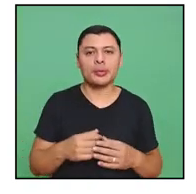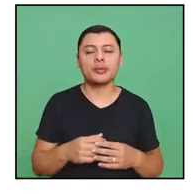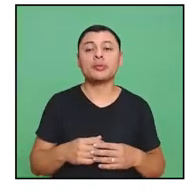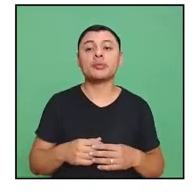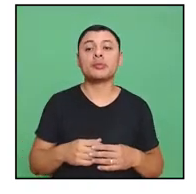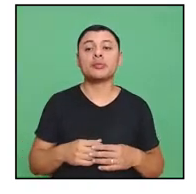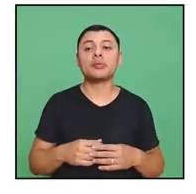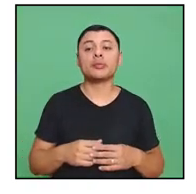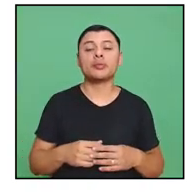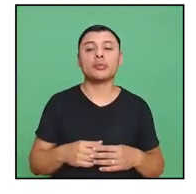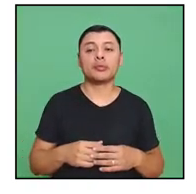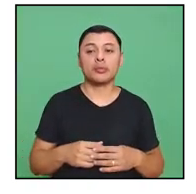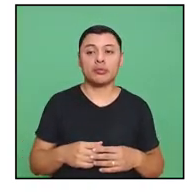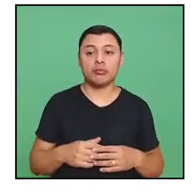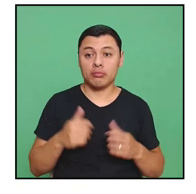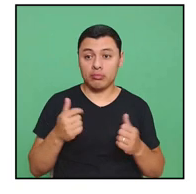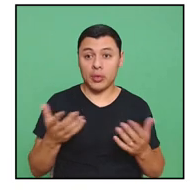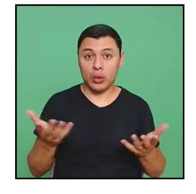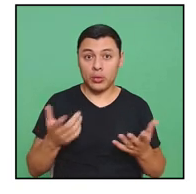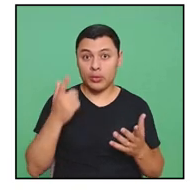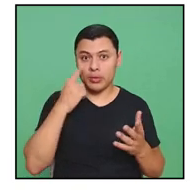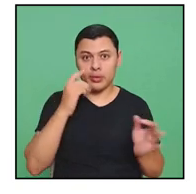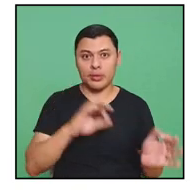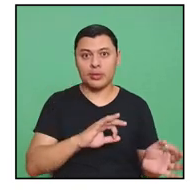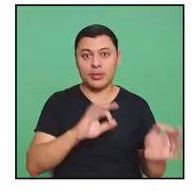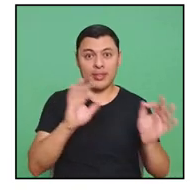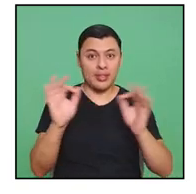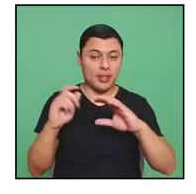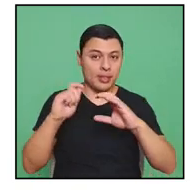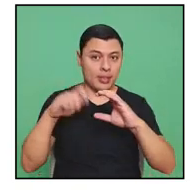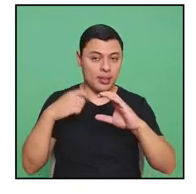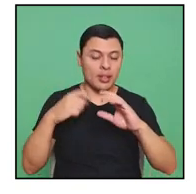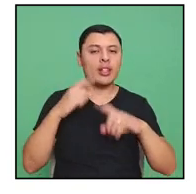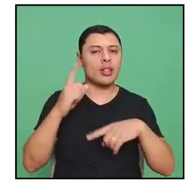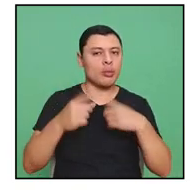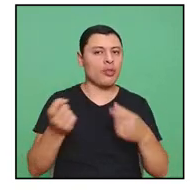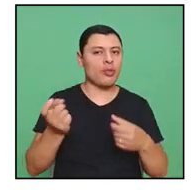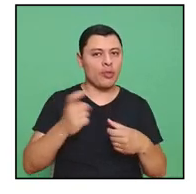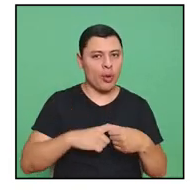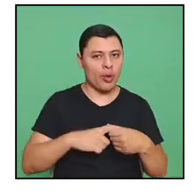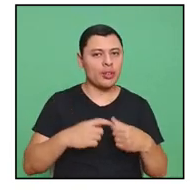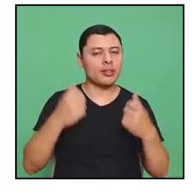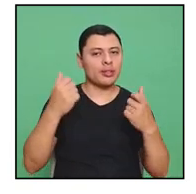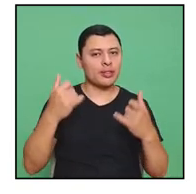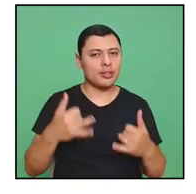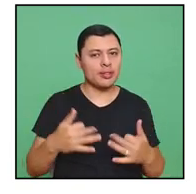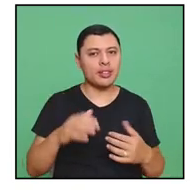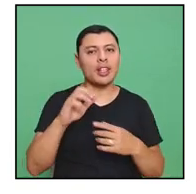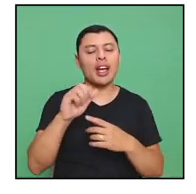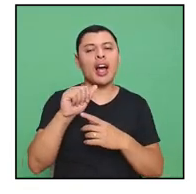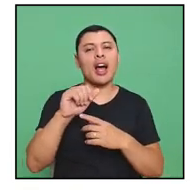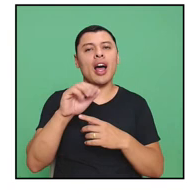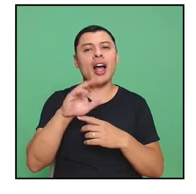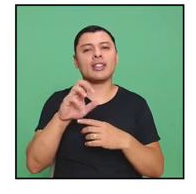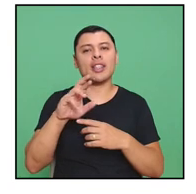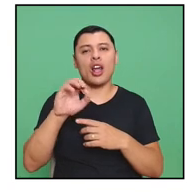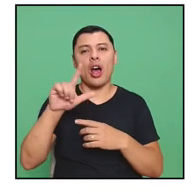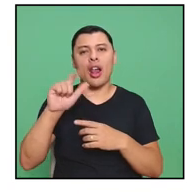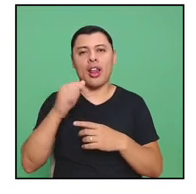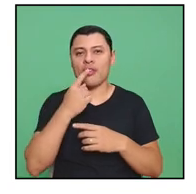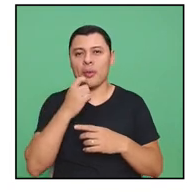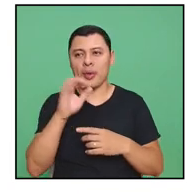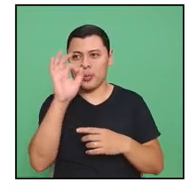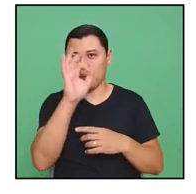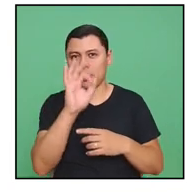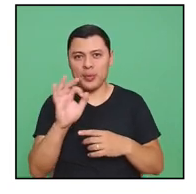Então, agora acho que a gente vai poder ver o vídeo, e aí depois disso a gente volta para falar sobre a acerola autônoma descentralizada, que é a proposta